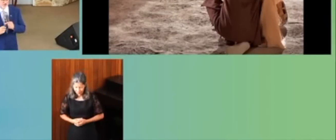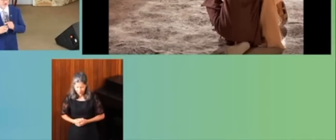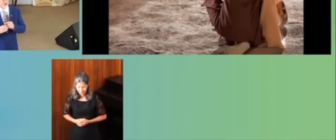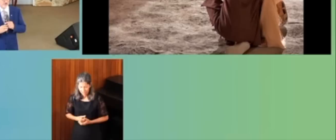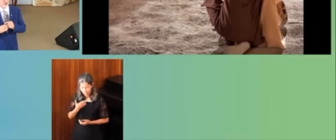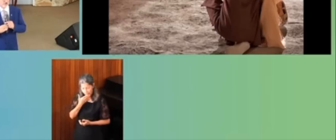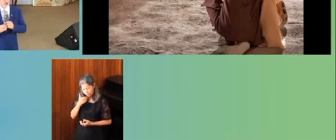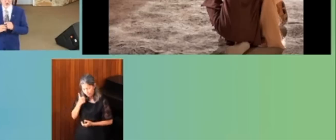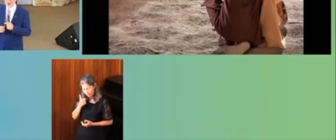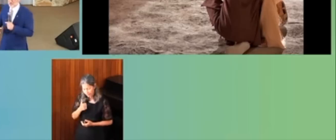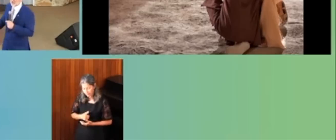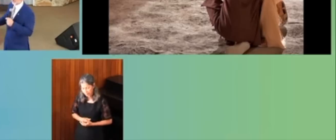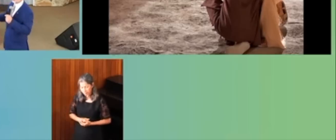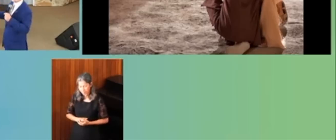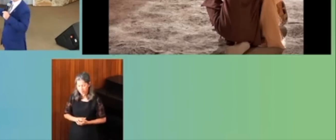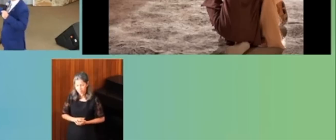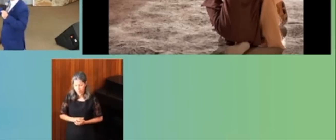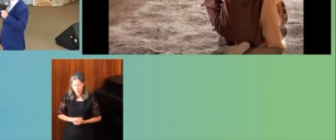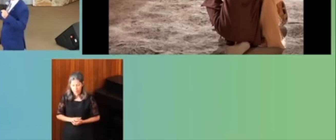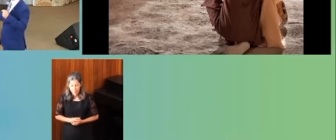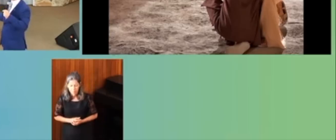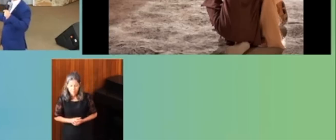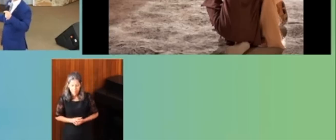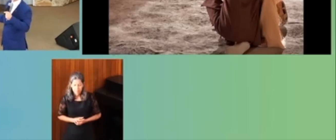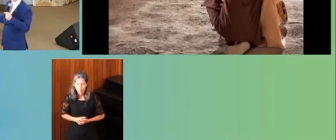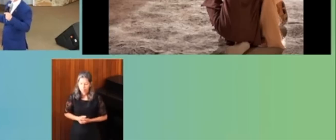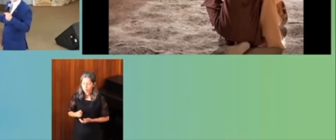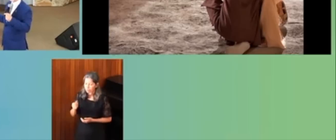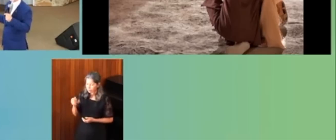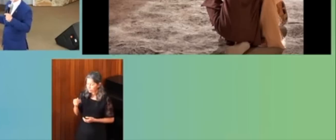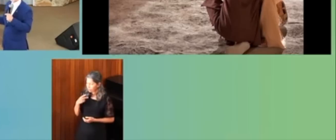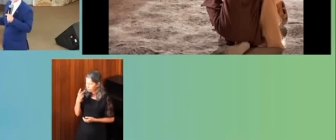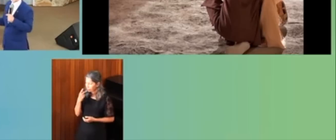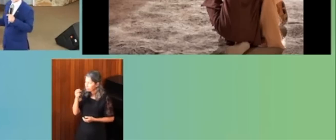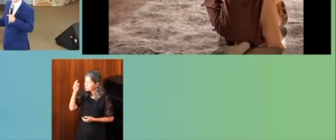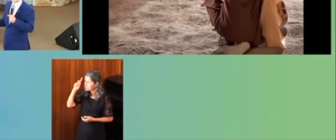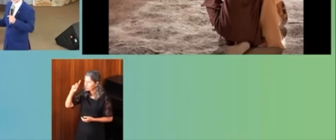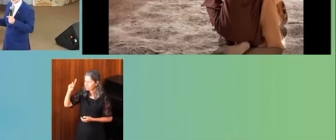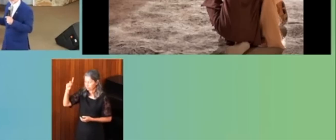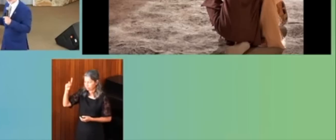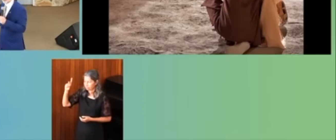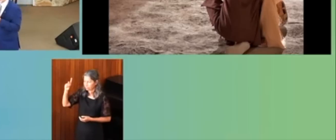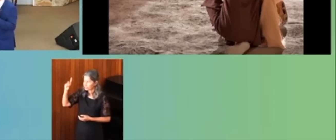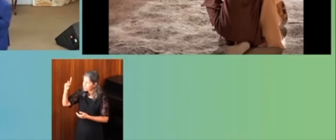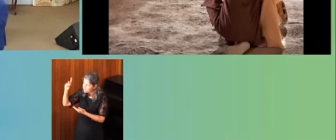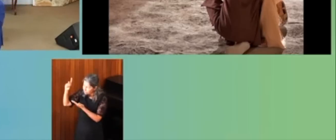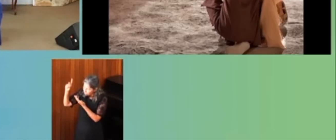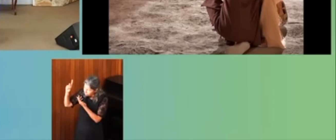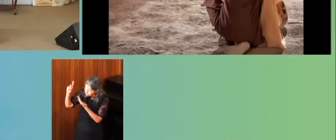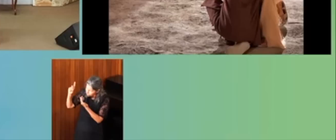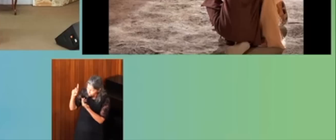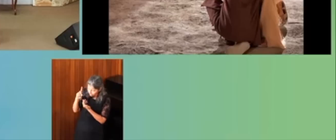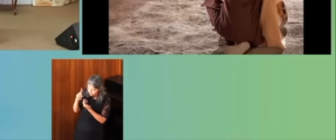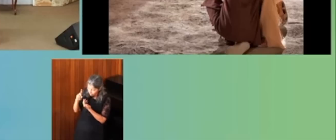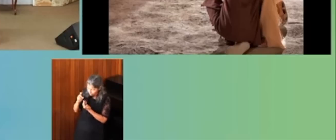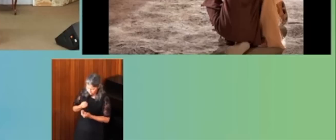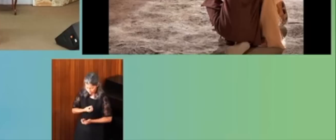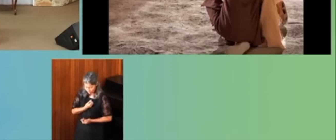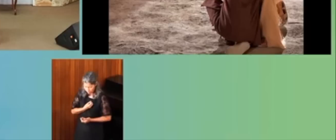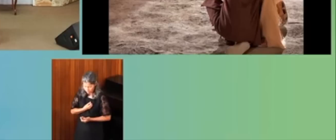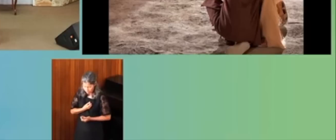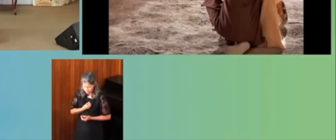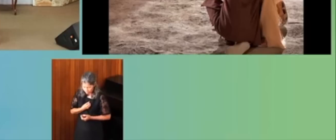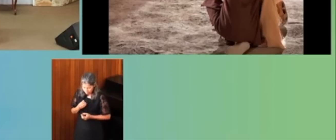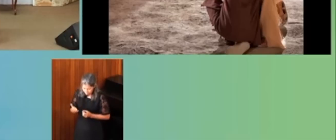maravilhosa. Você vai dizer, Senhor, pode conduzir minha vida, porque eu sei que tu me amas, que tu queres o meu bem, o meu melhor, a minha vida eterna.